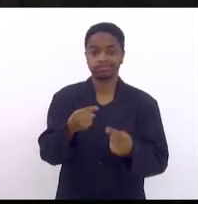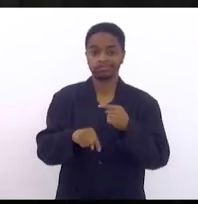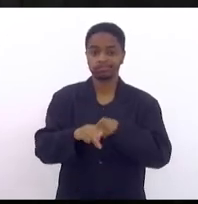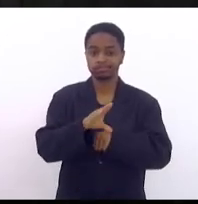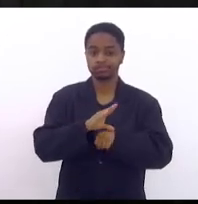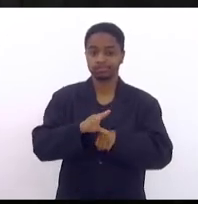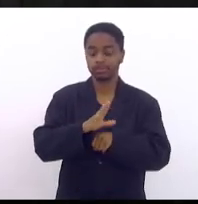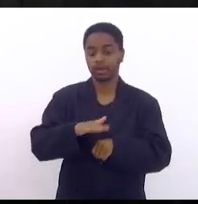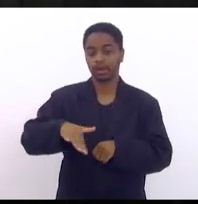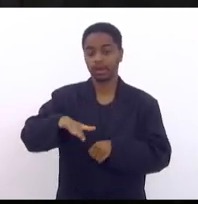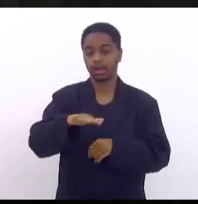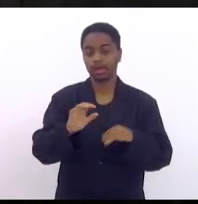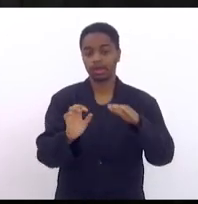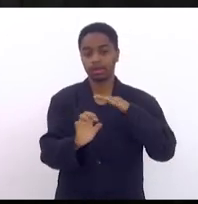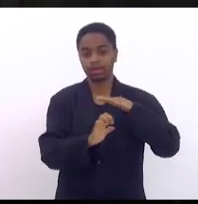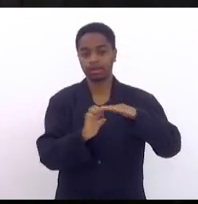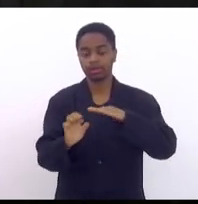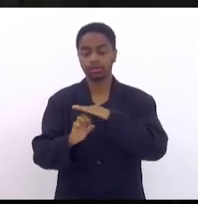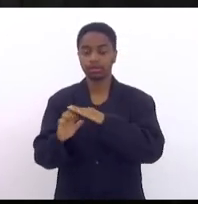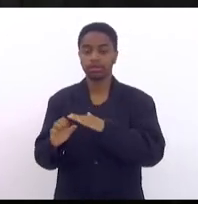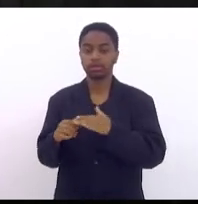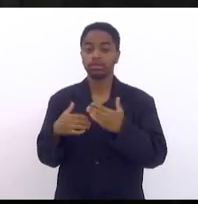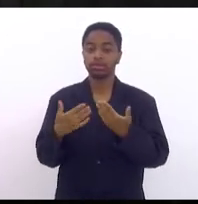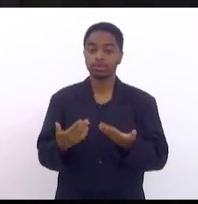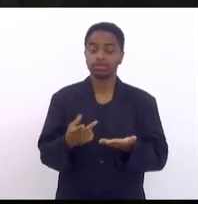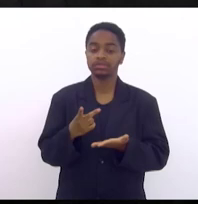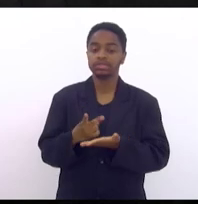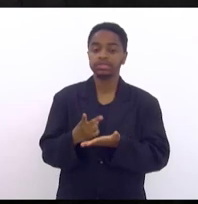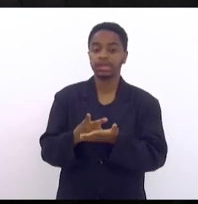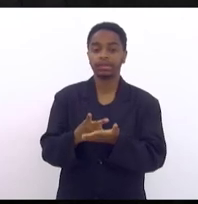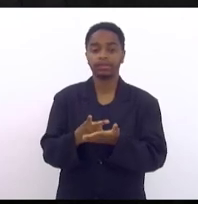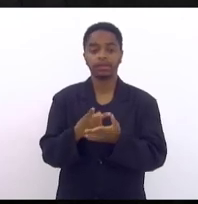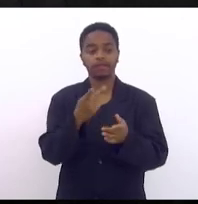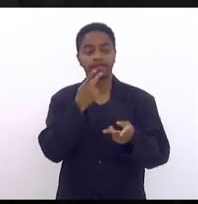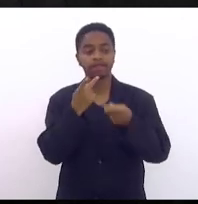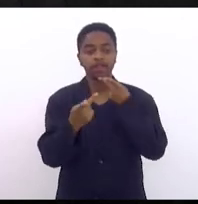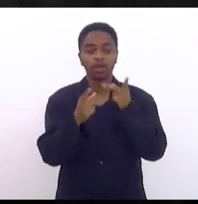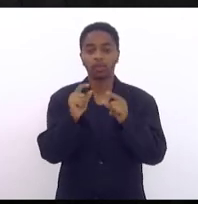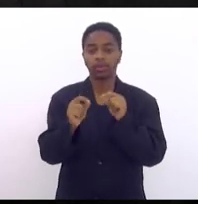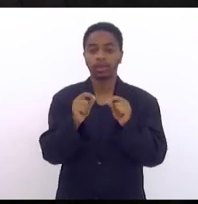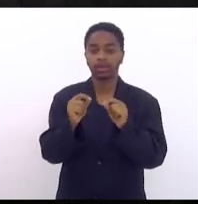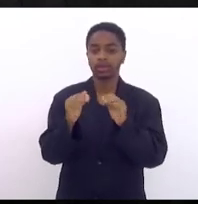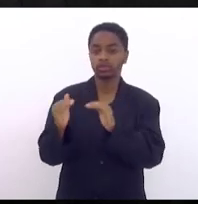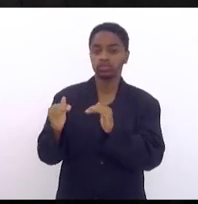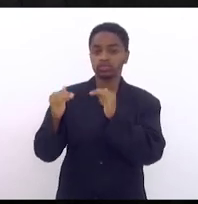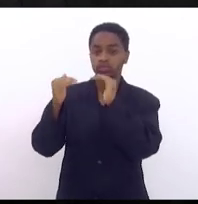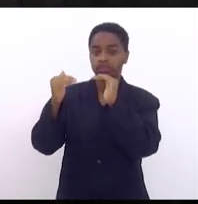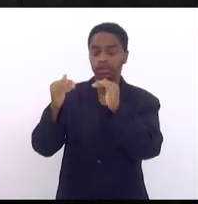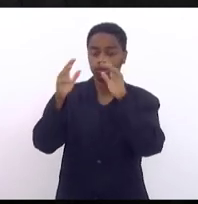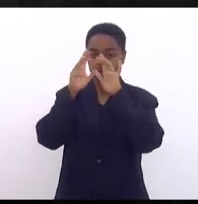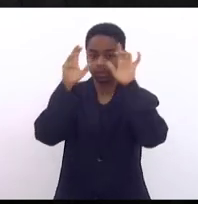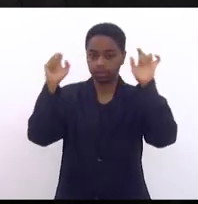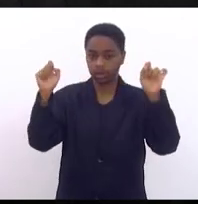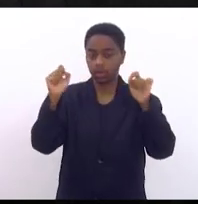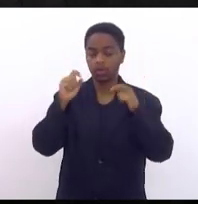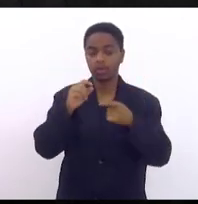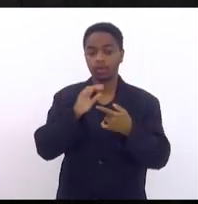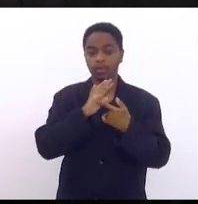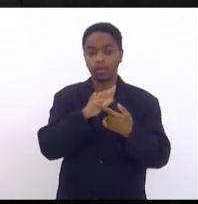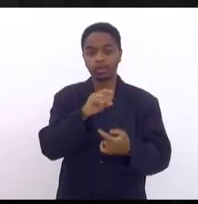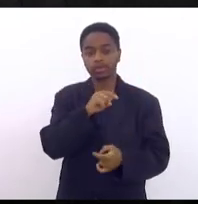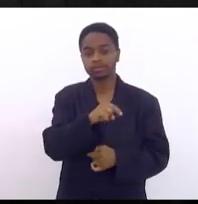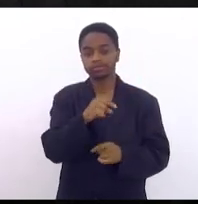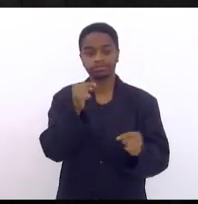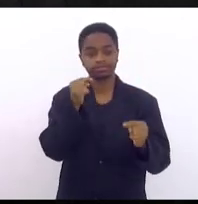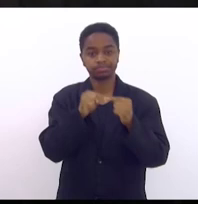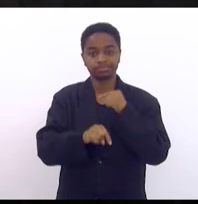setores empresariais e todos os rumores é que o Supremo ia considerar o FOTE